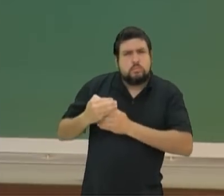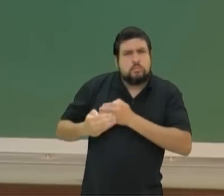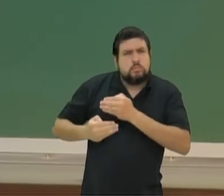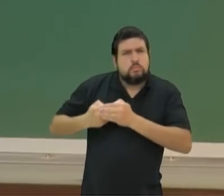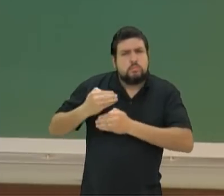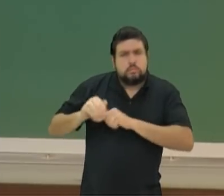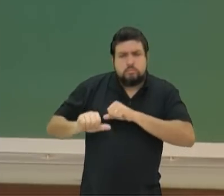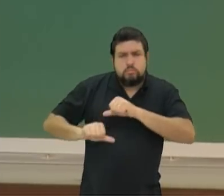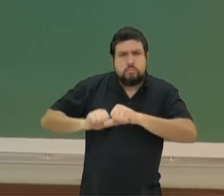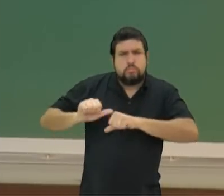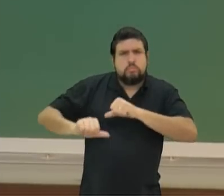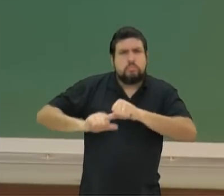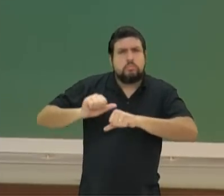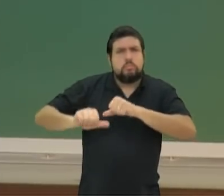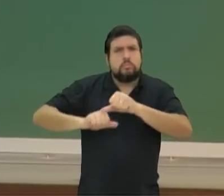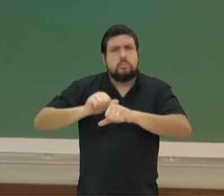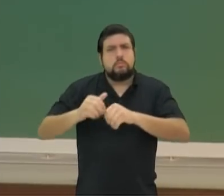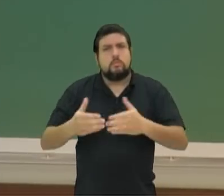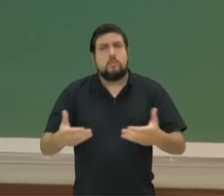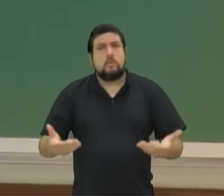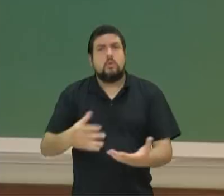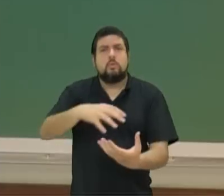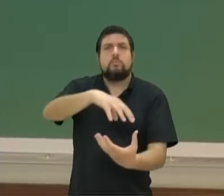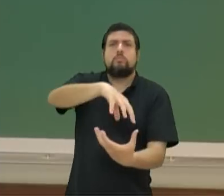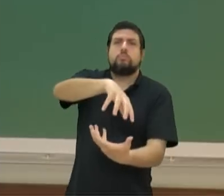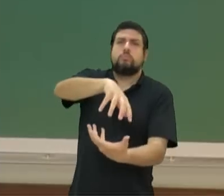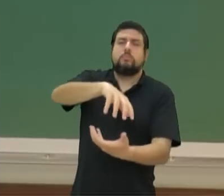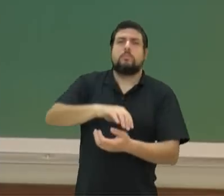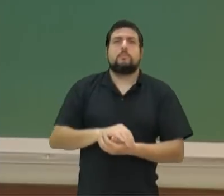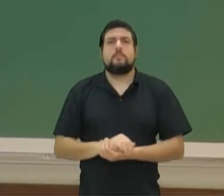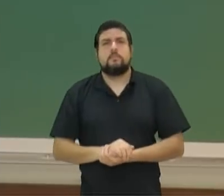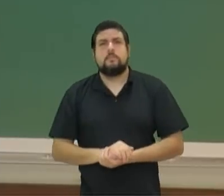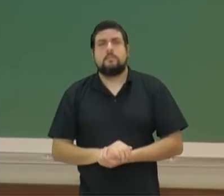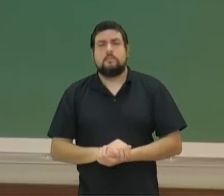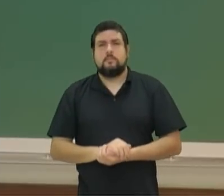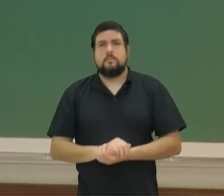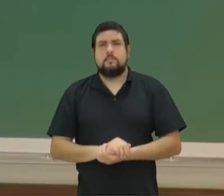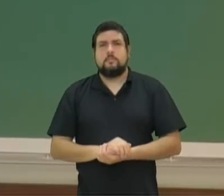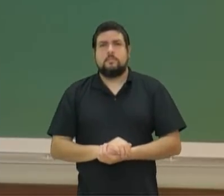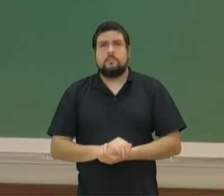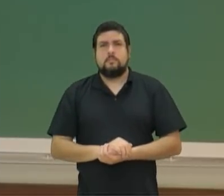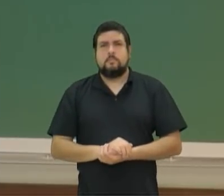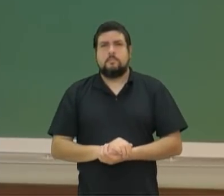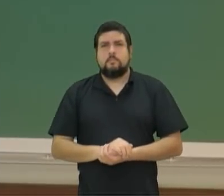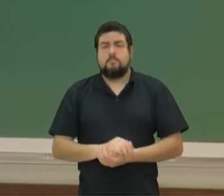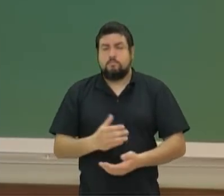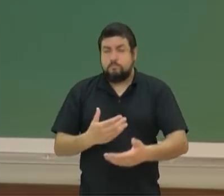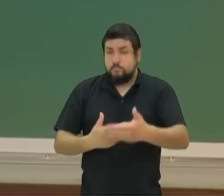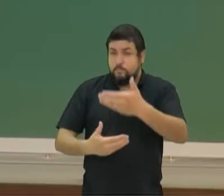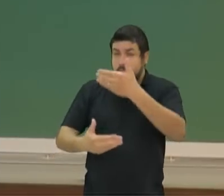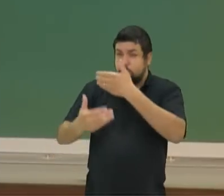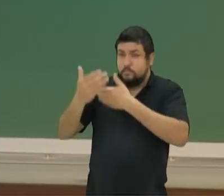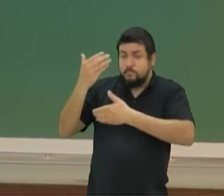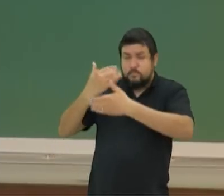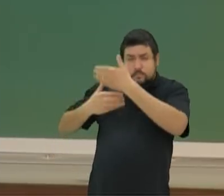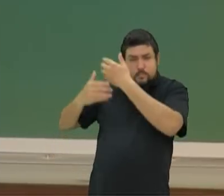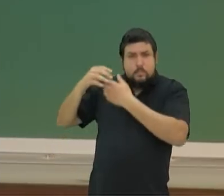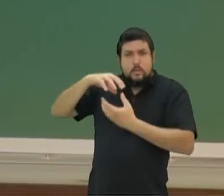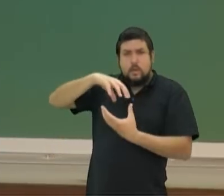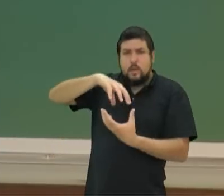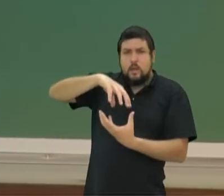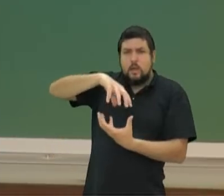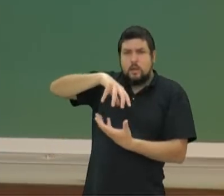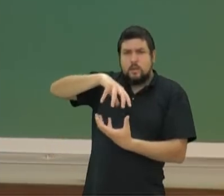planeta poder surgir. E é o que a gente vai ver agora. A Terra primitiva, que é o que a gente vai ver hoje, o